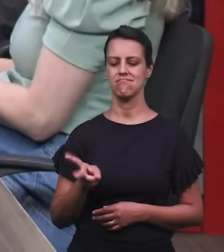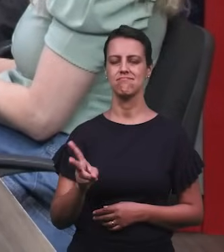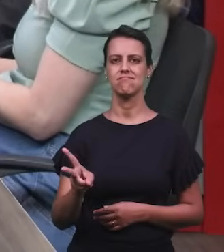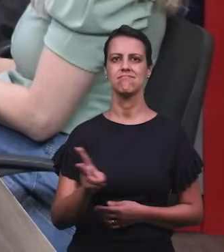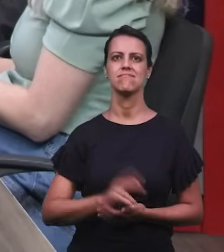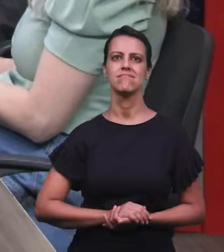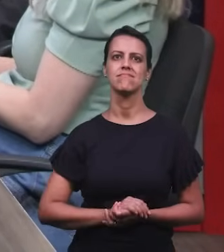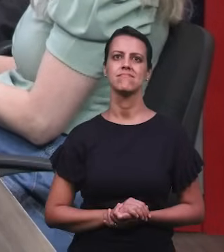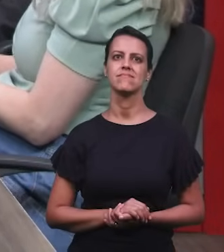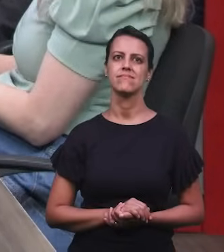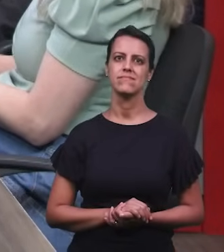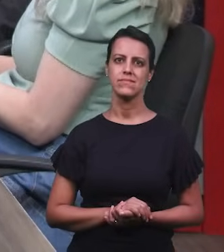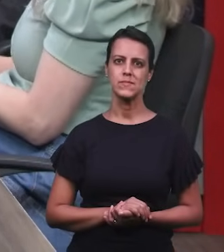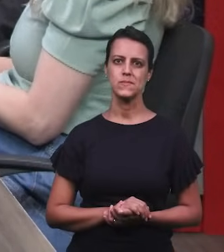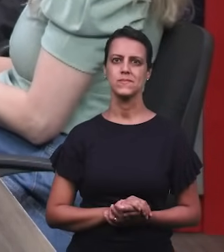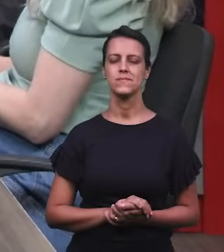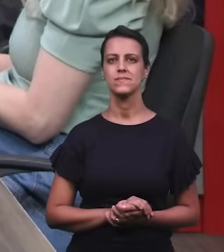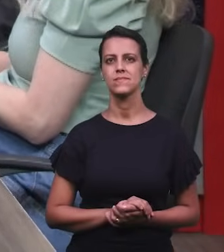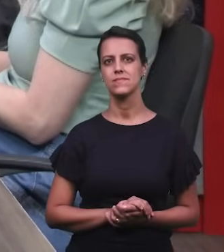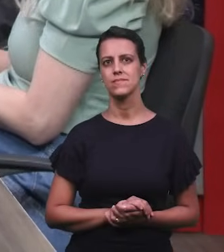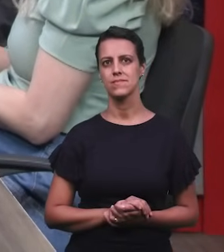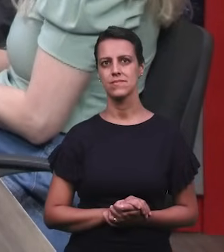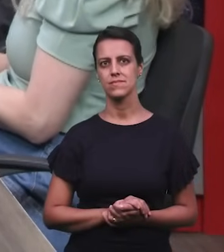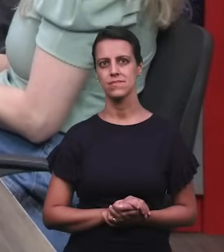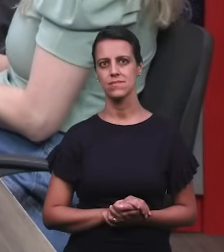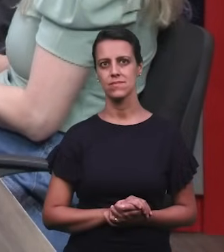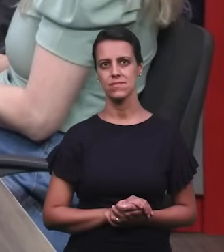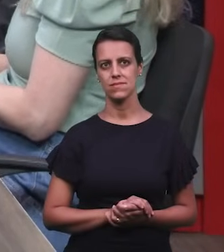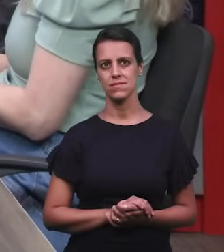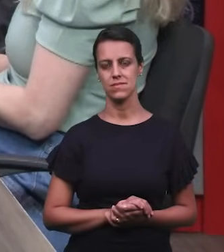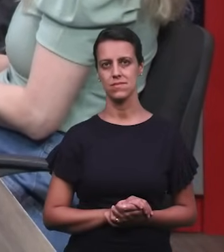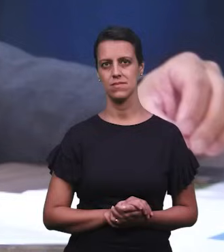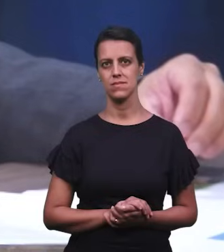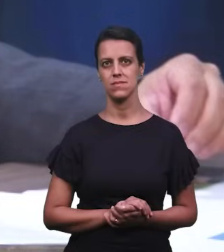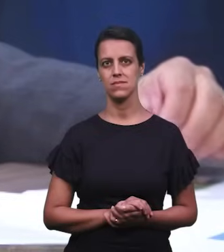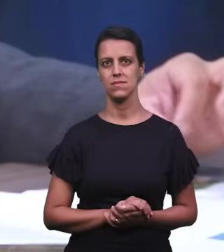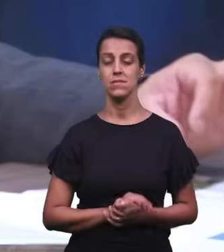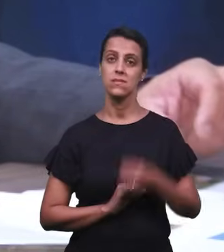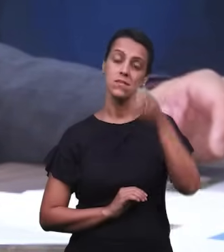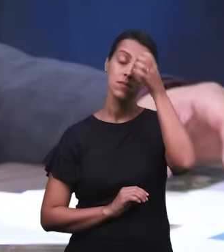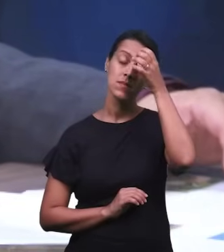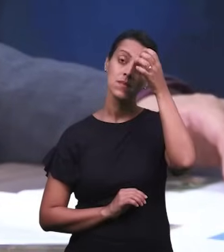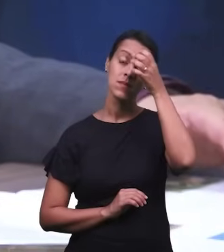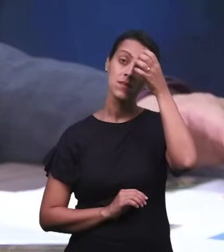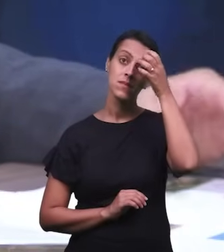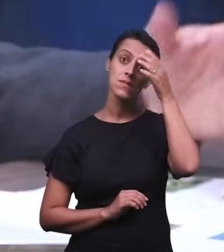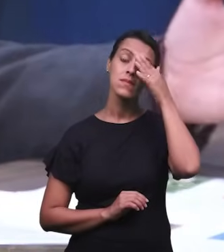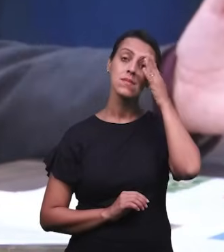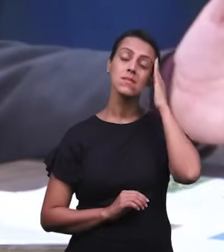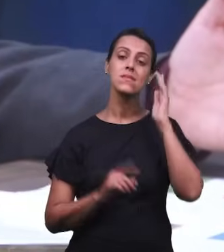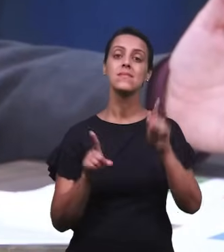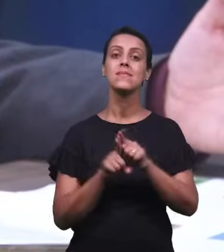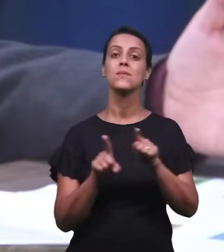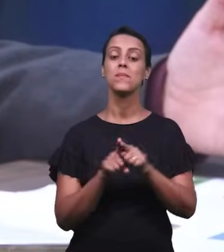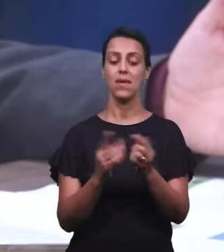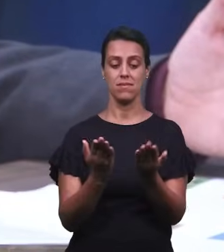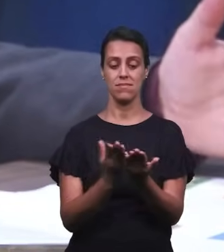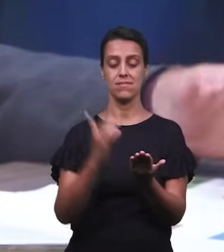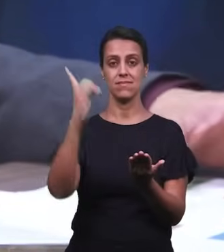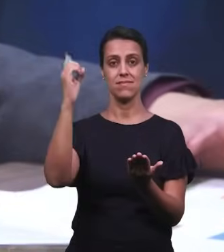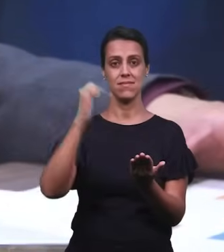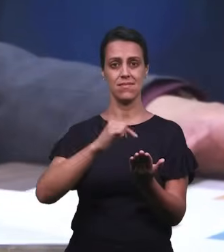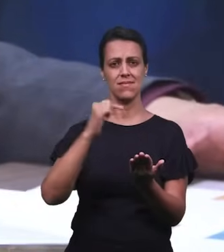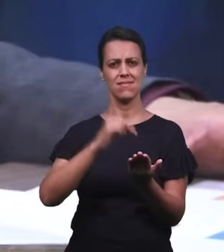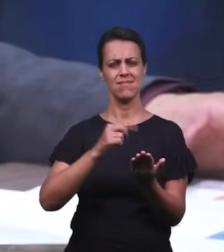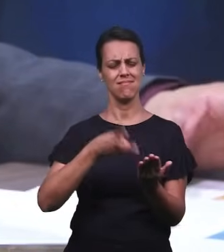estabilidade maior. Glória a Deus. A gente vai ver essa questão da pessoa ser detalhista, nós vamos ver na palavra também Moisés,